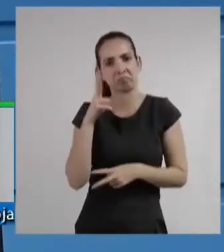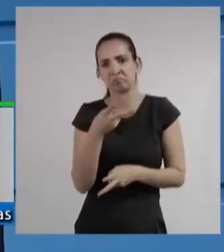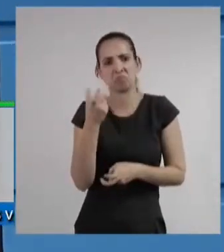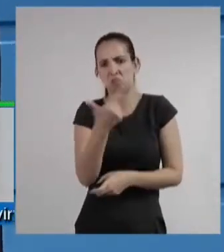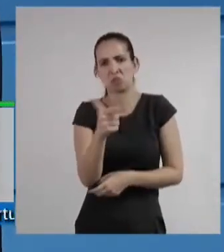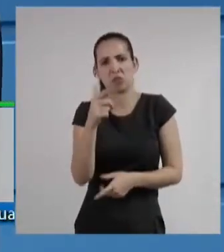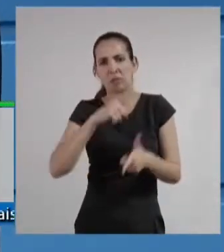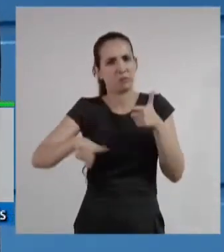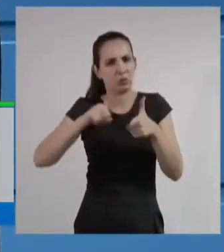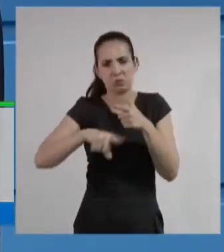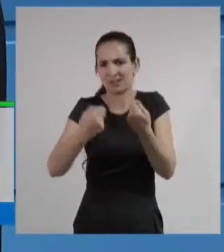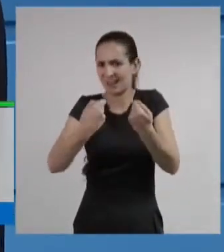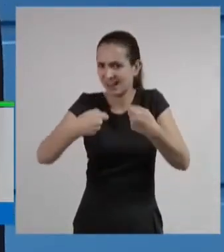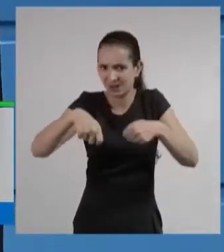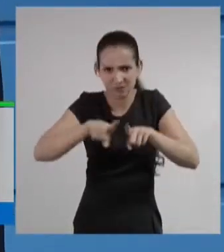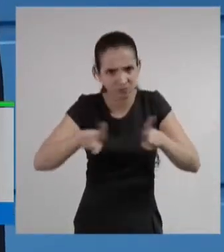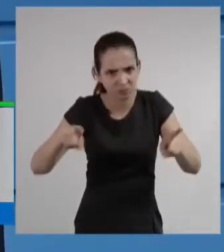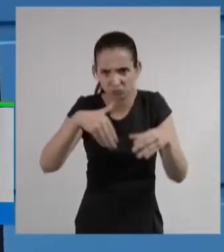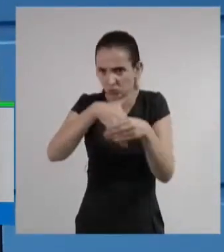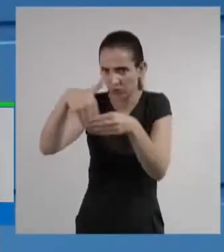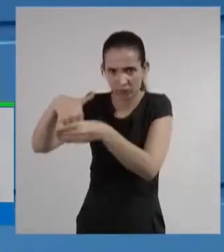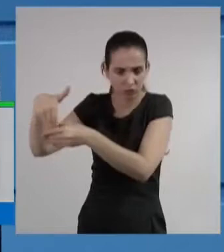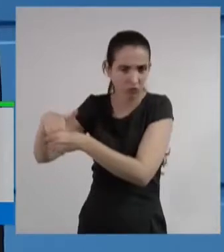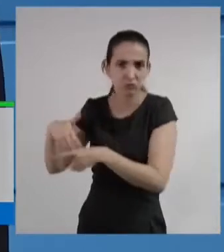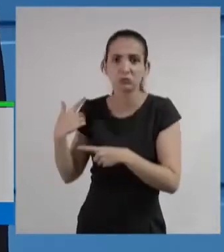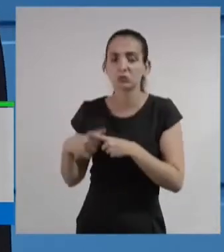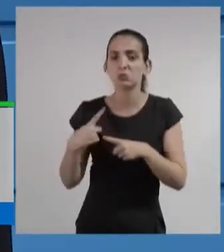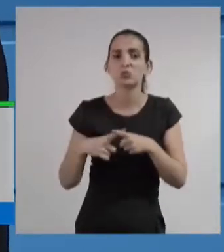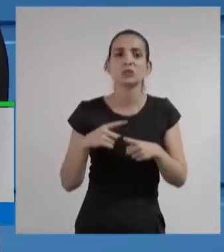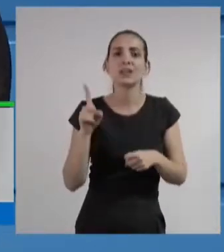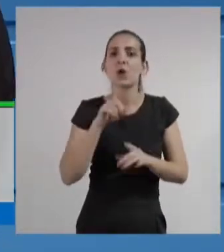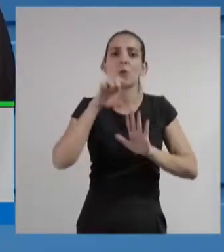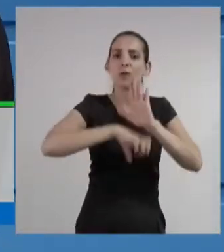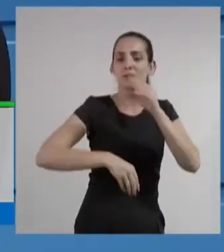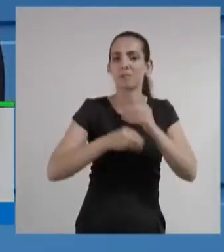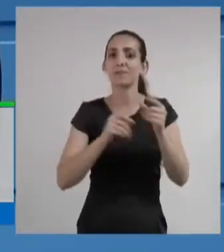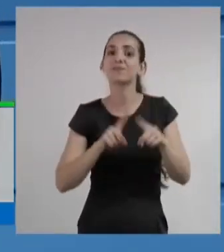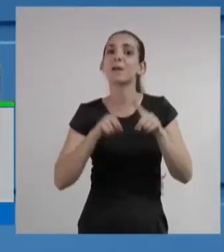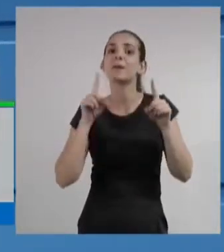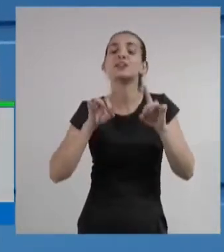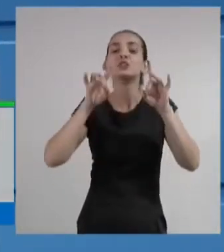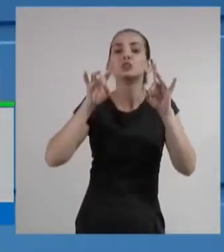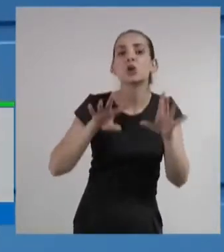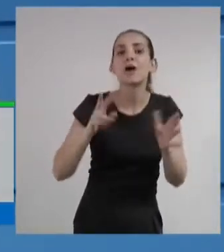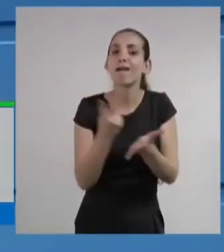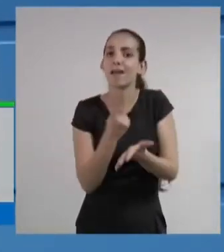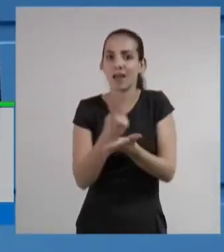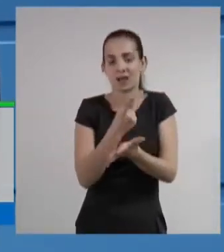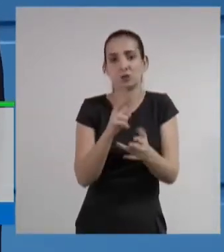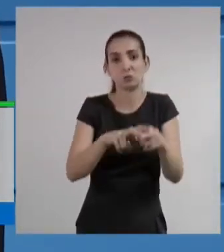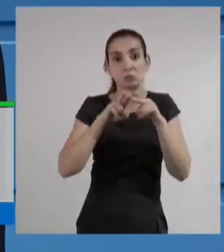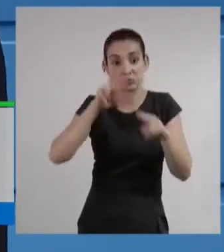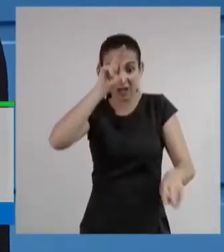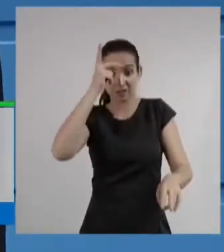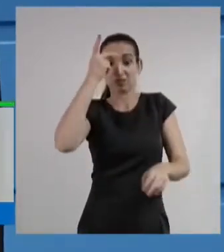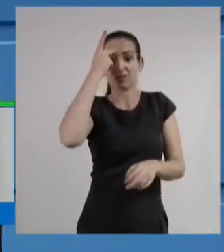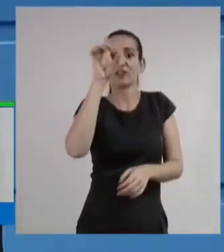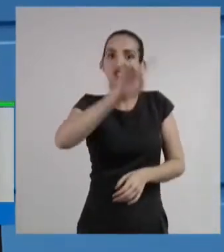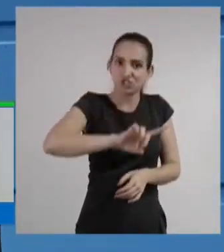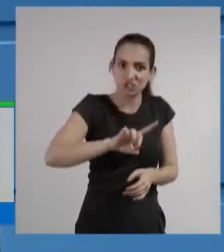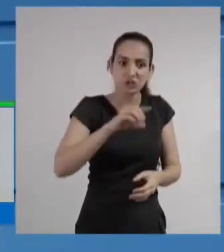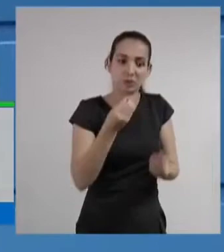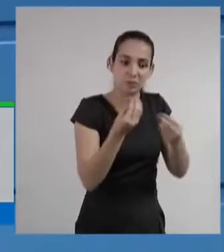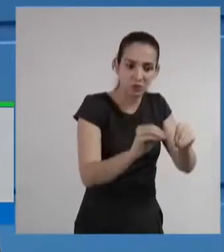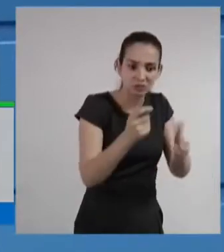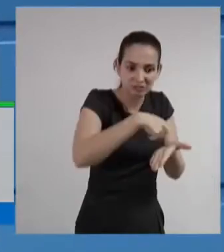nem há necessidade de colher os votos, porque não se trata de emenda, mas de mero equívoco de redação que pode ser